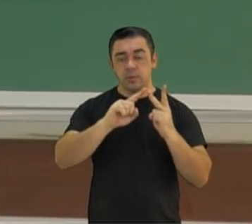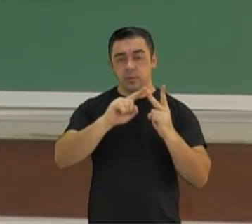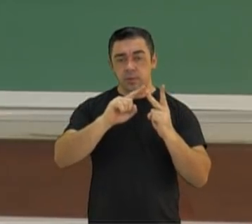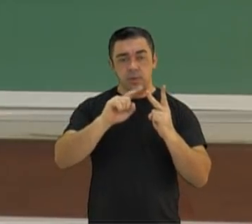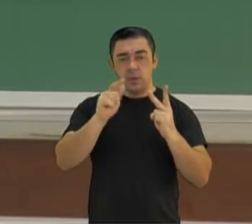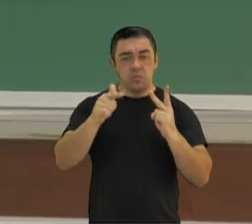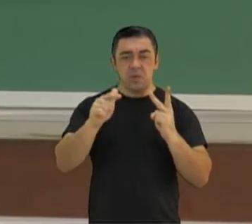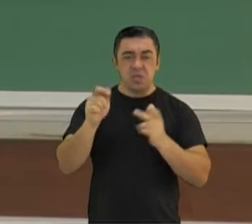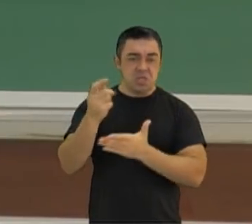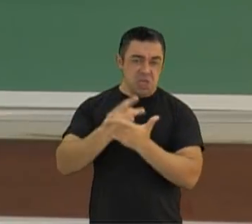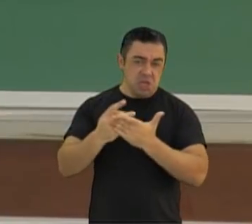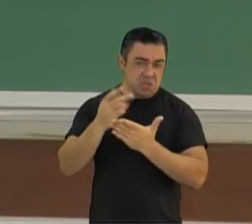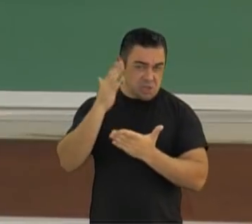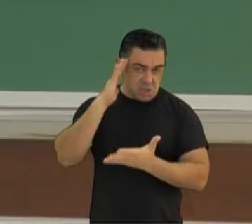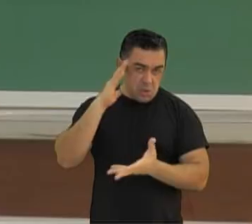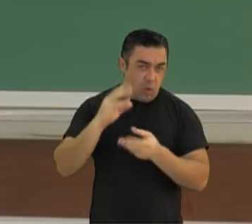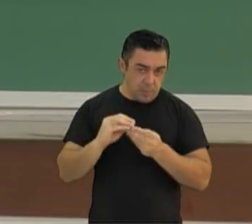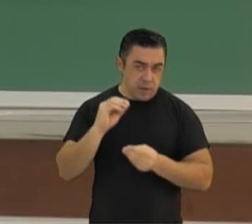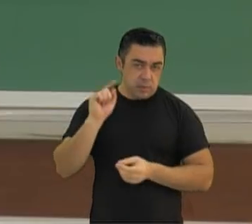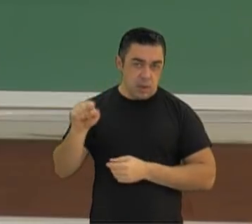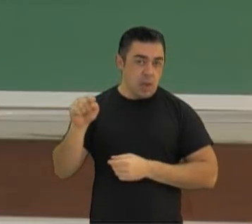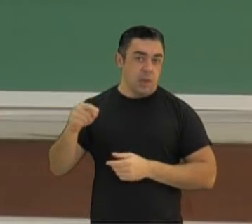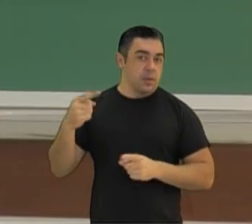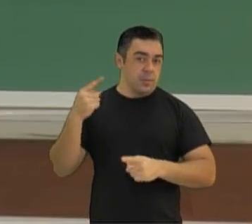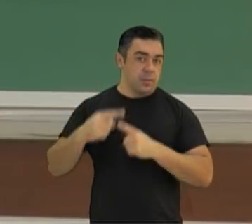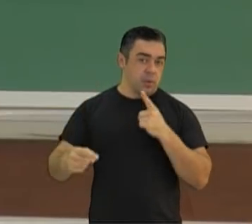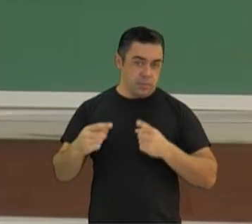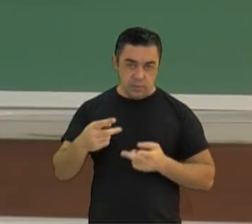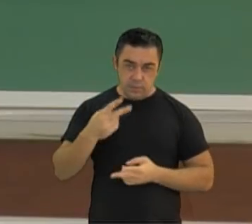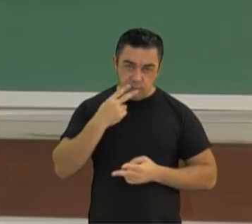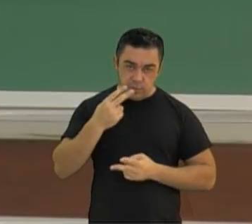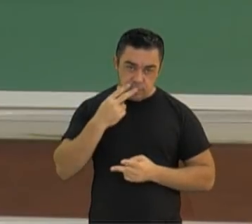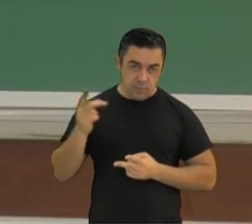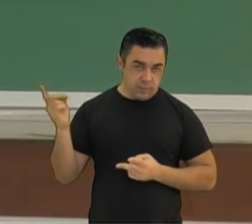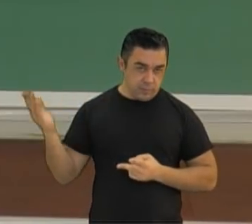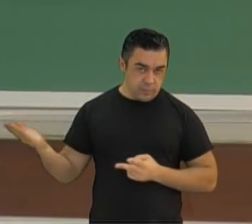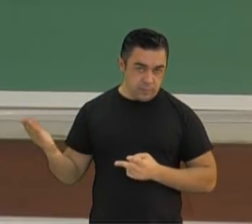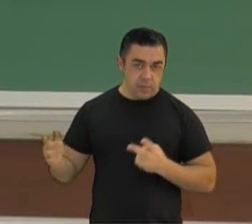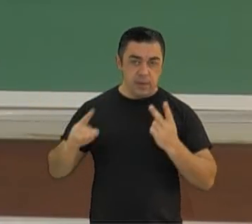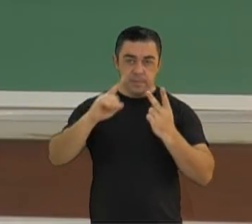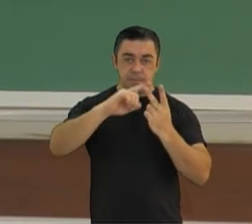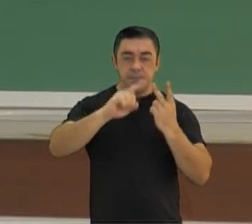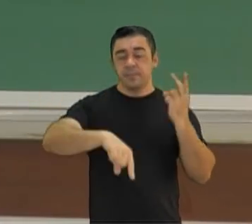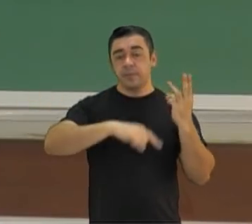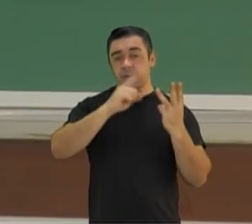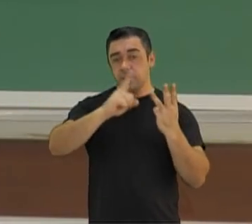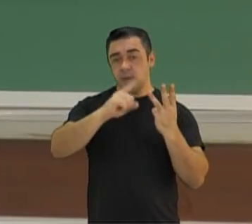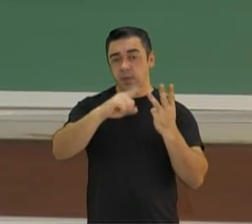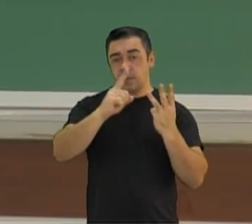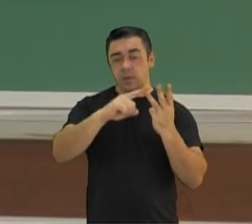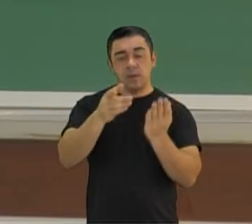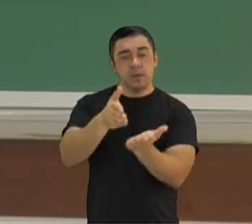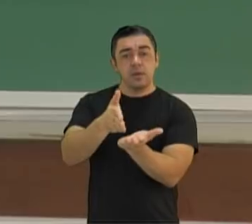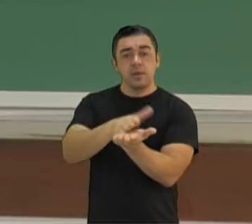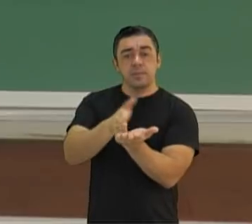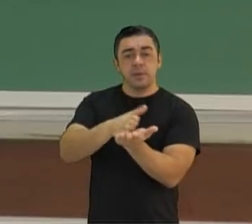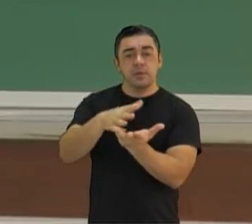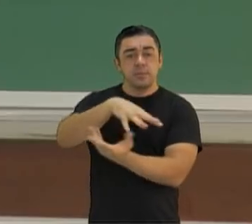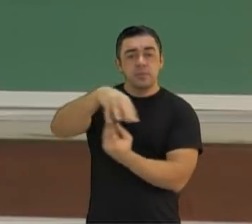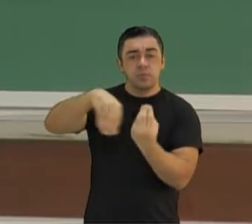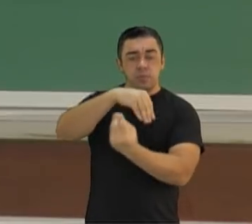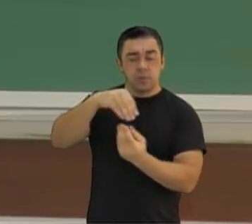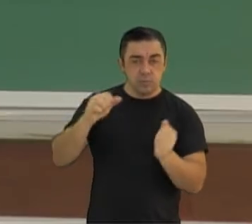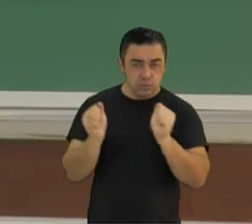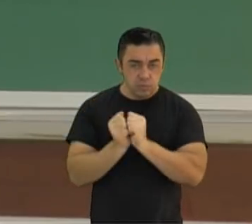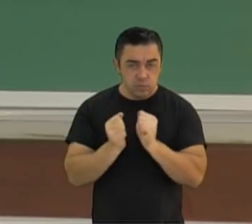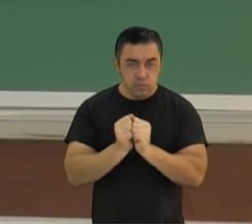não esteja escrito nada, eu entendo que nesse ambiente onde tem essa placa é proibido fumar. E na última placa,